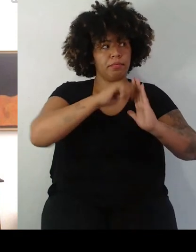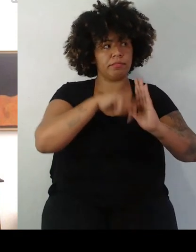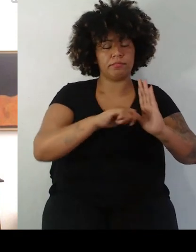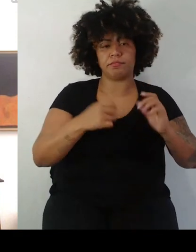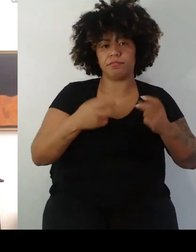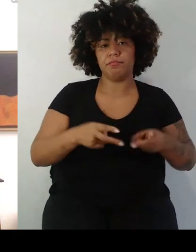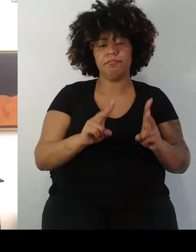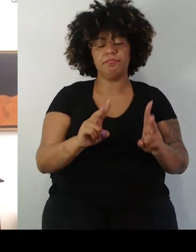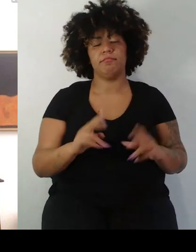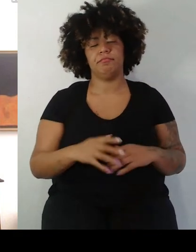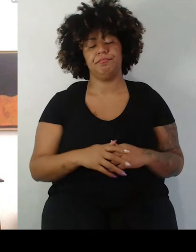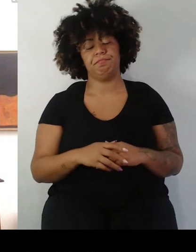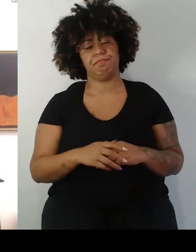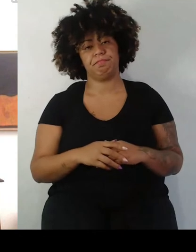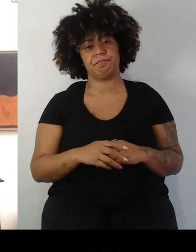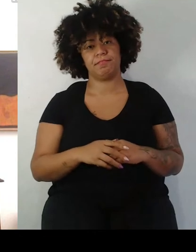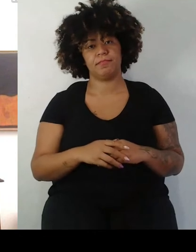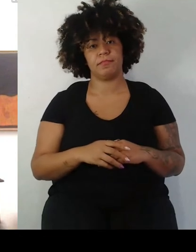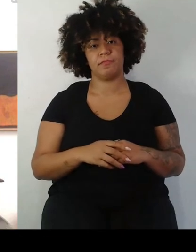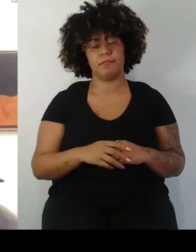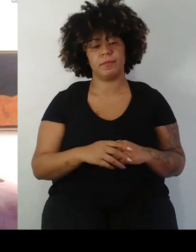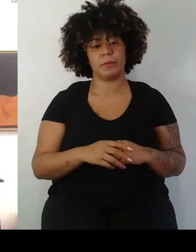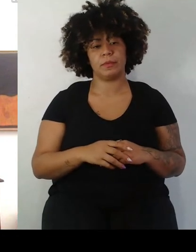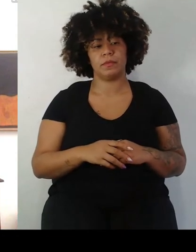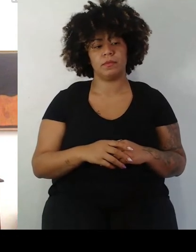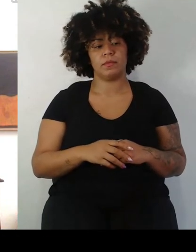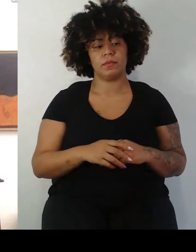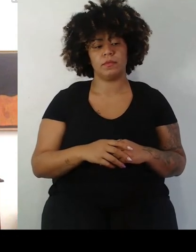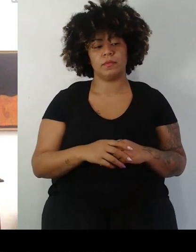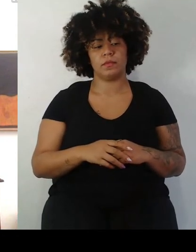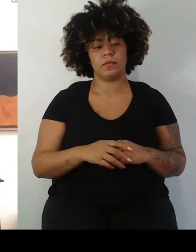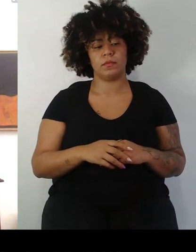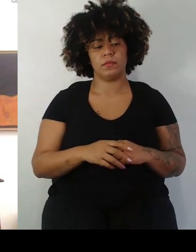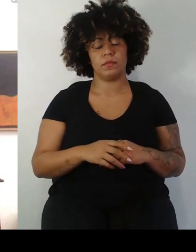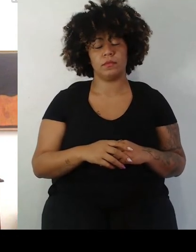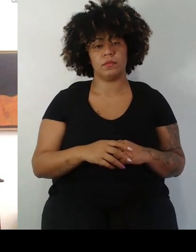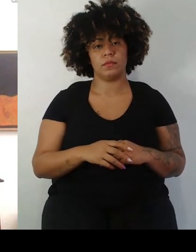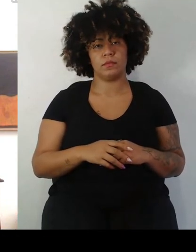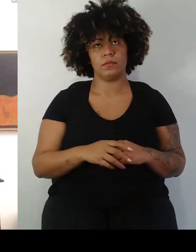ele não entraria em uma casa